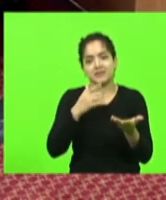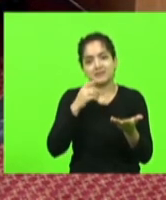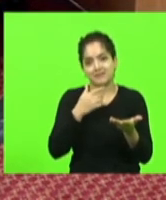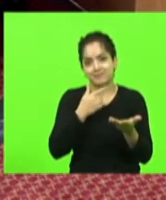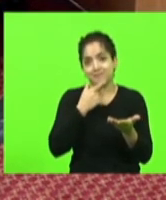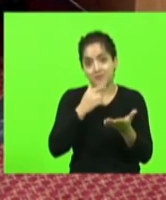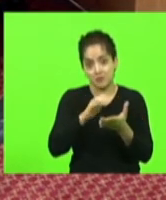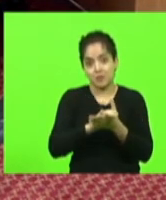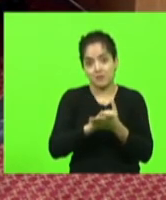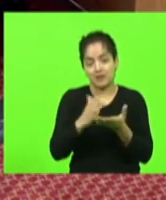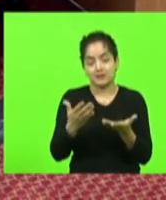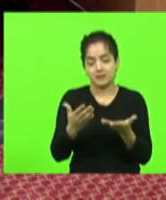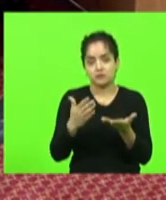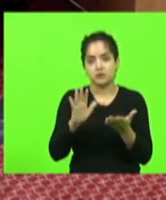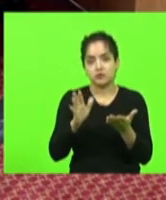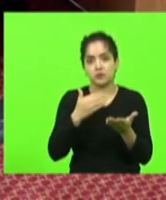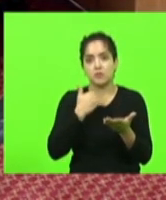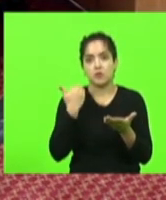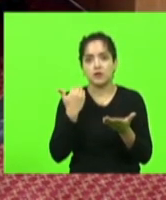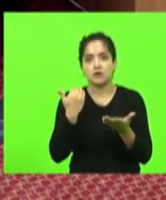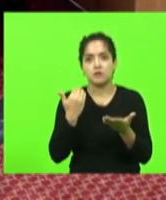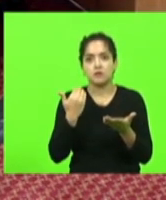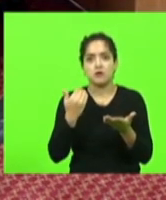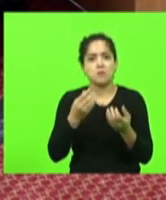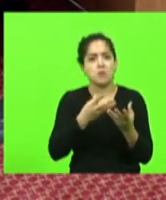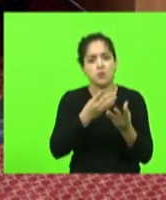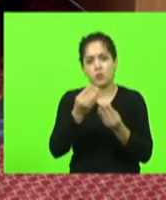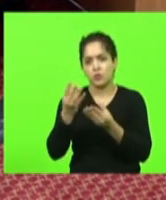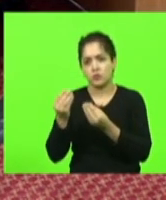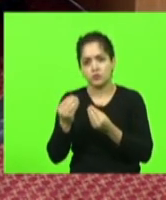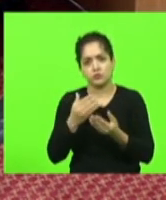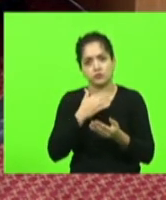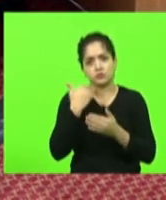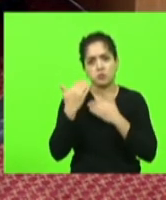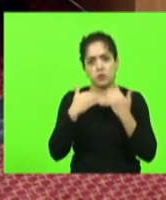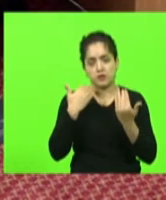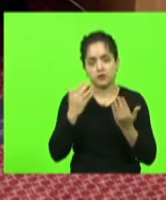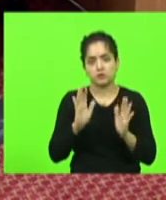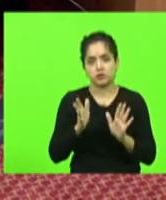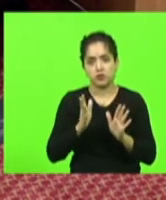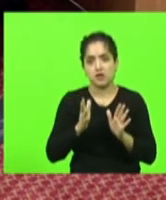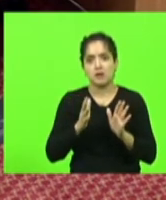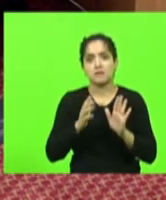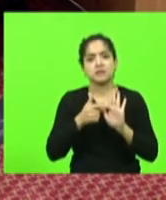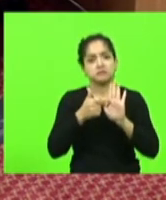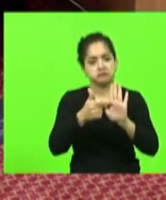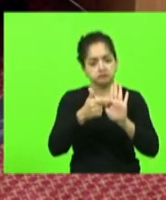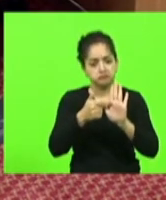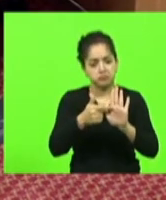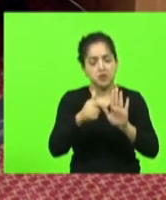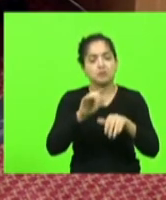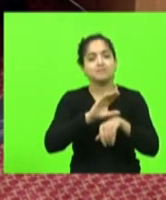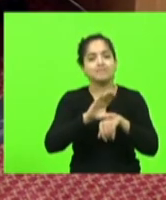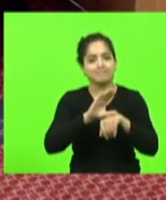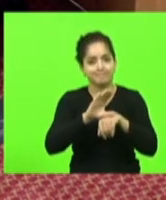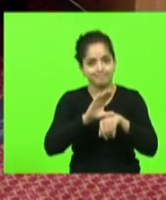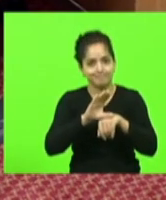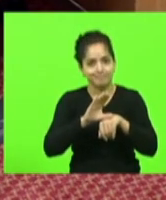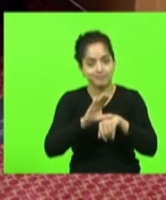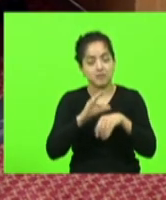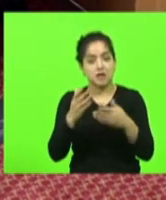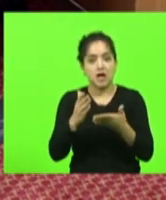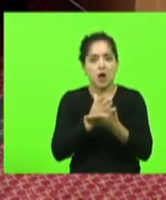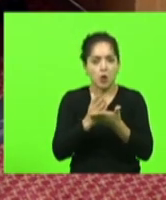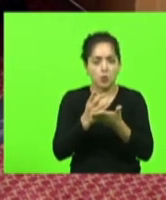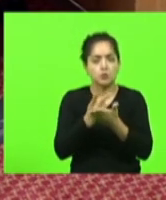né que foi constituinte vários não estão mais aqui né mas Deixaram um legado deixar uma constituição que no qual tem